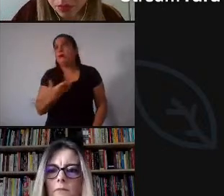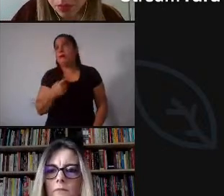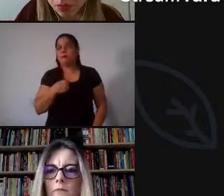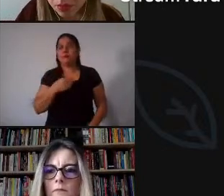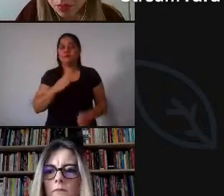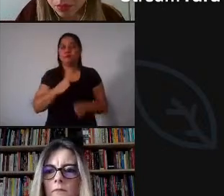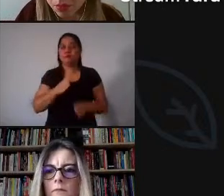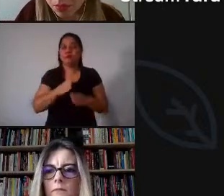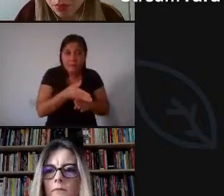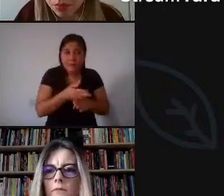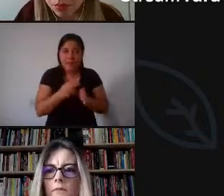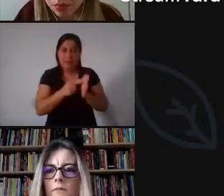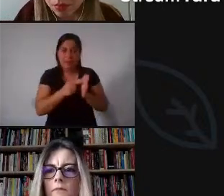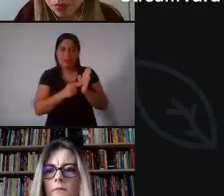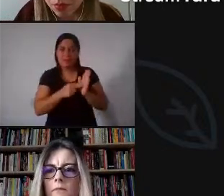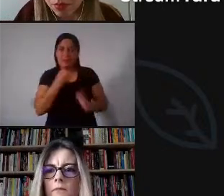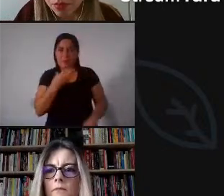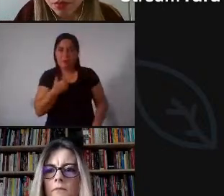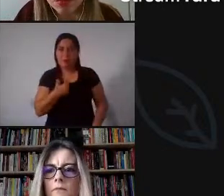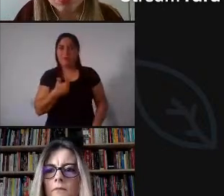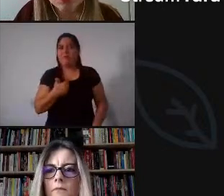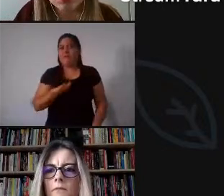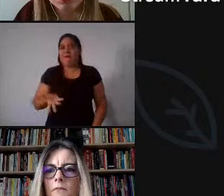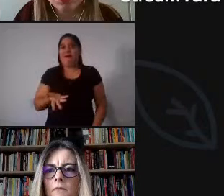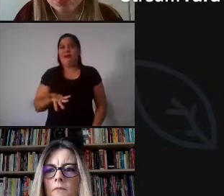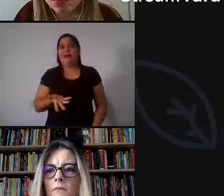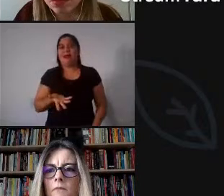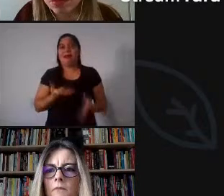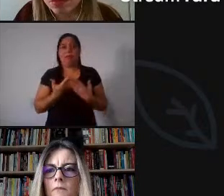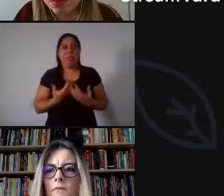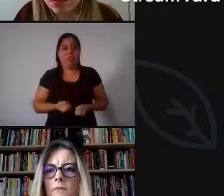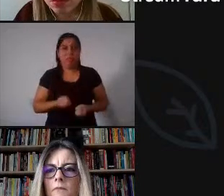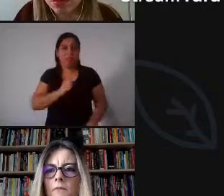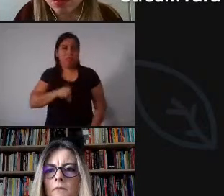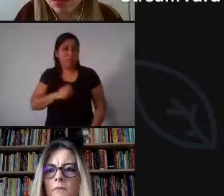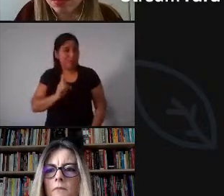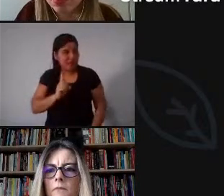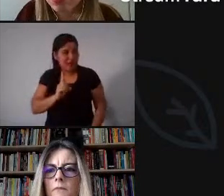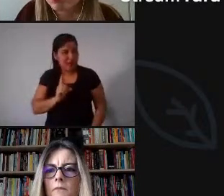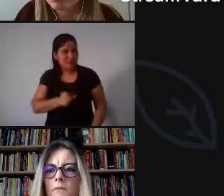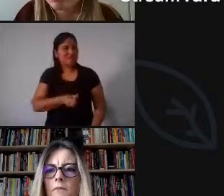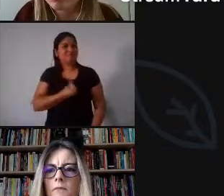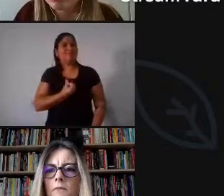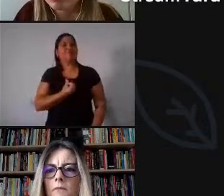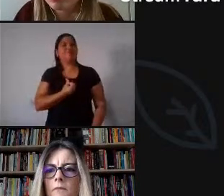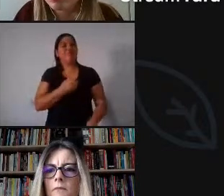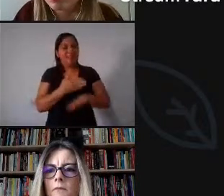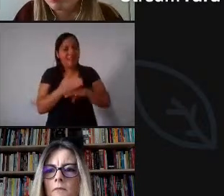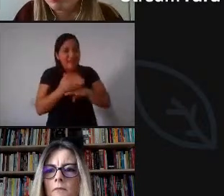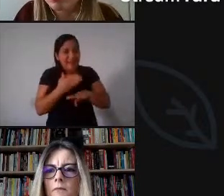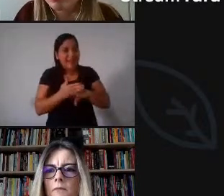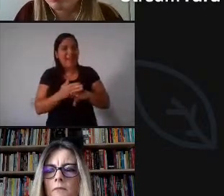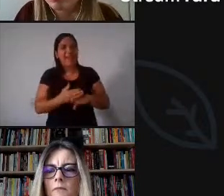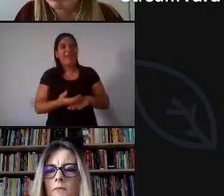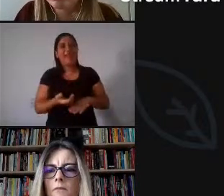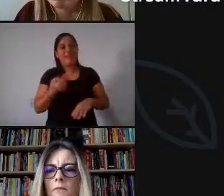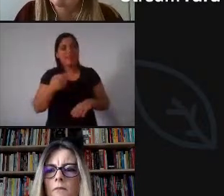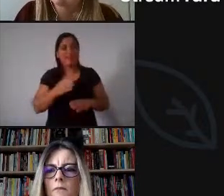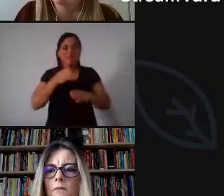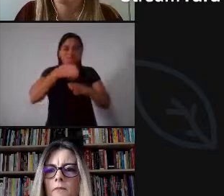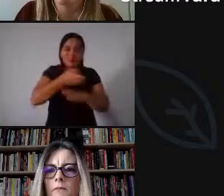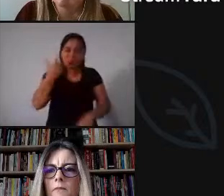tipo, não desanime, treine mais, e você tem que ir até o final, porque depois você vai conseguir, com muito esforço e